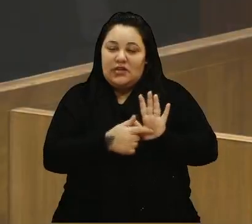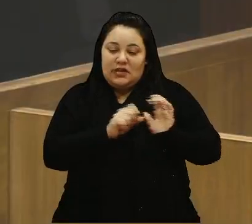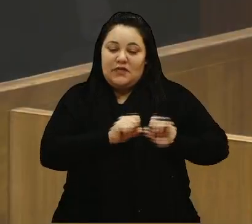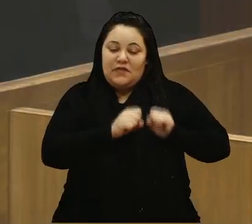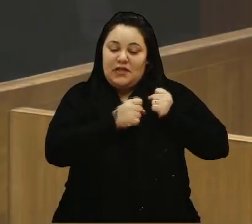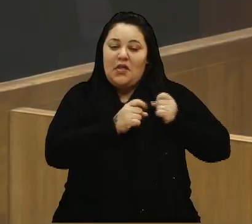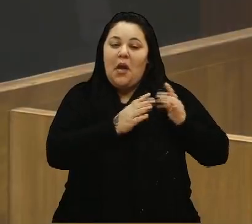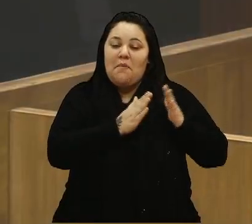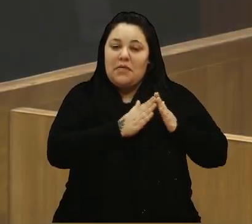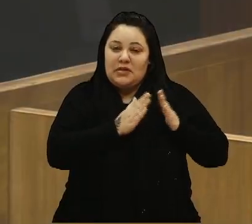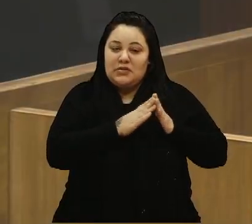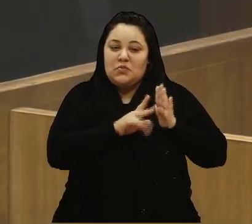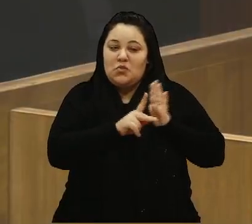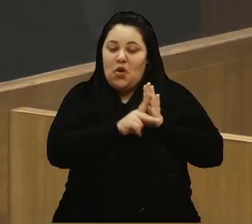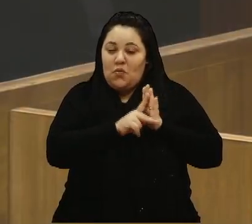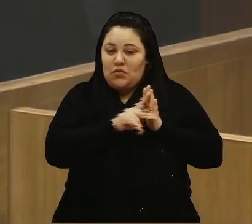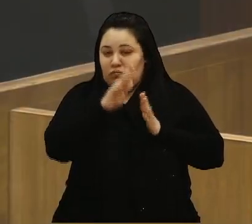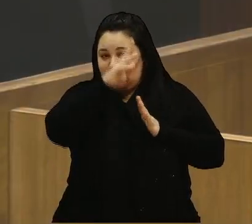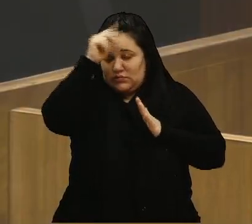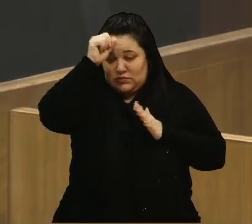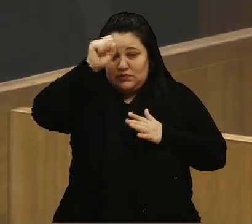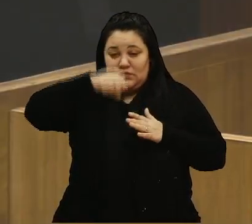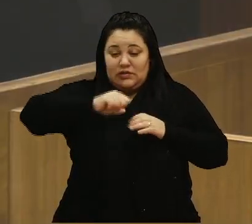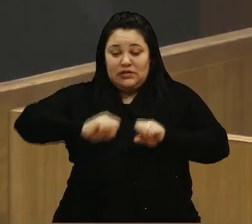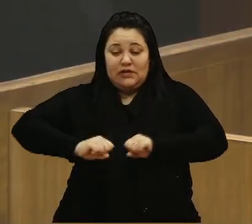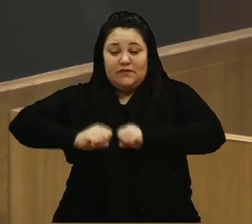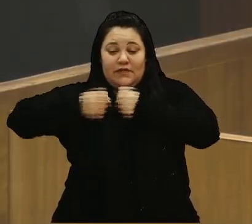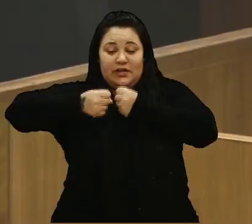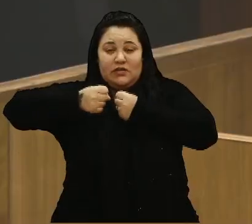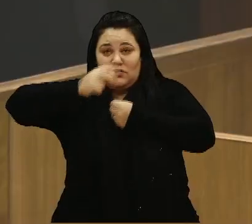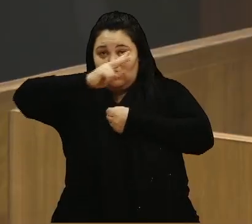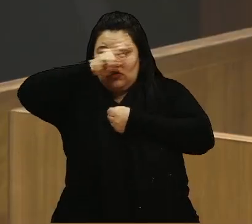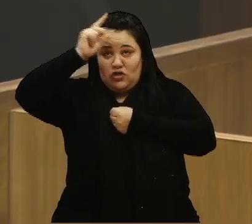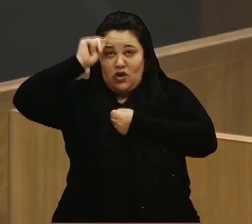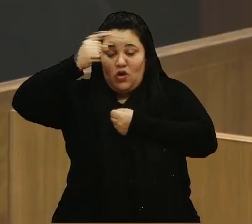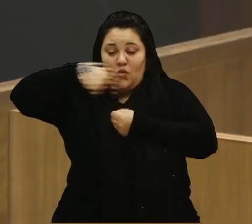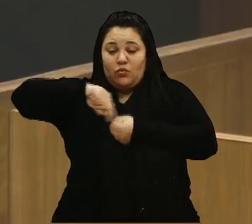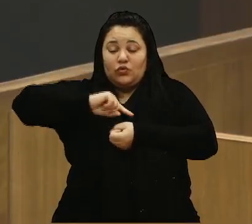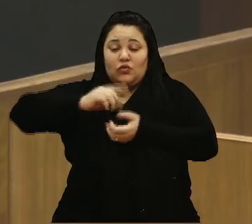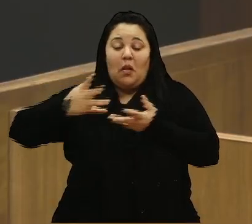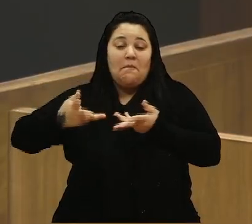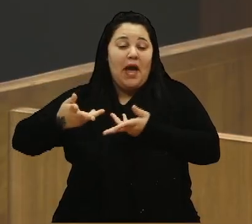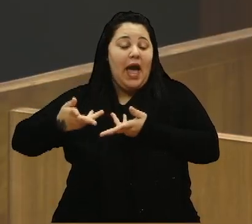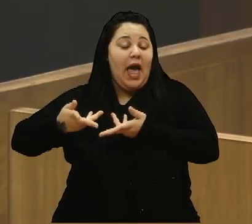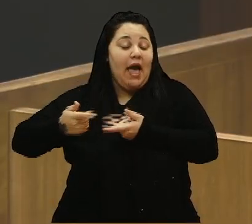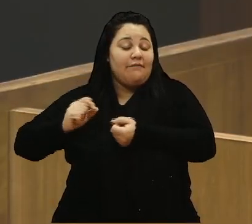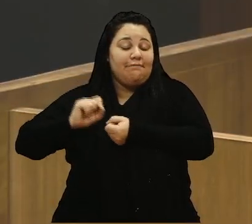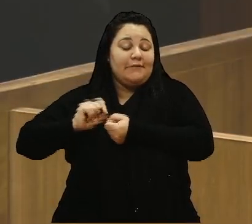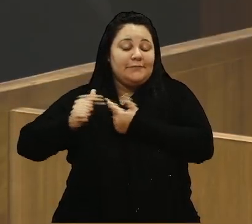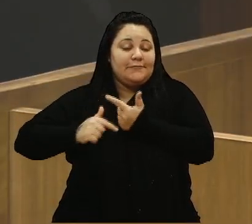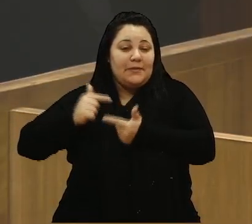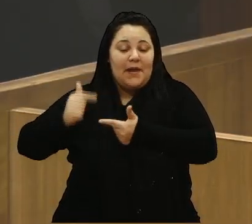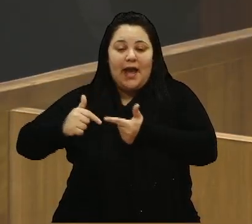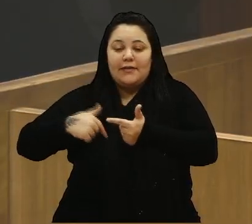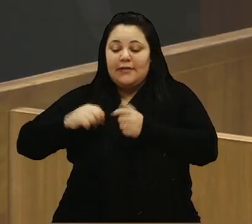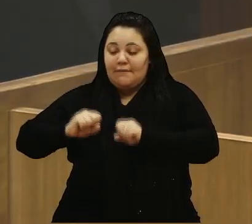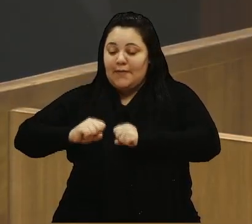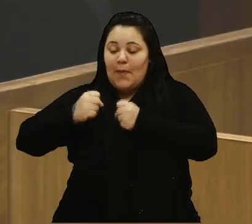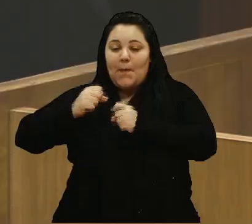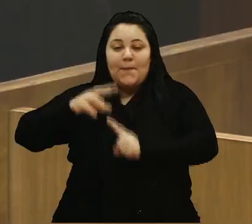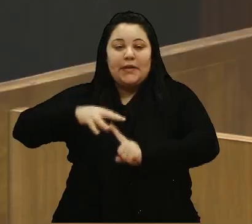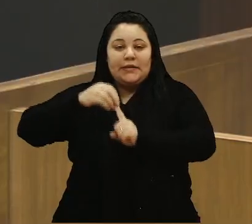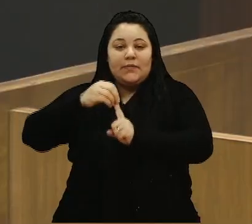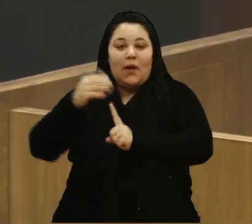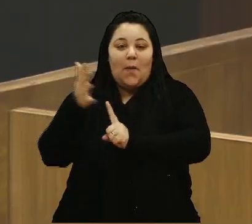habitação do município, defendendo o prefeito Adiló por tudo que vem fazendo no governo e defendendo a minha principal bandeira, que é o